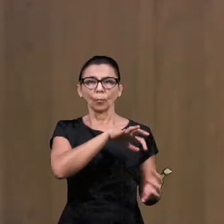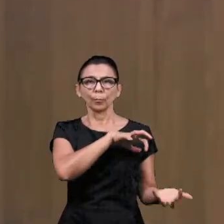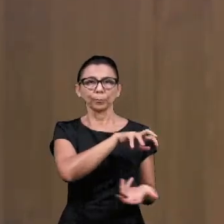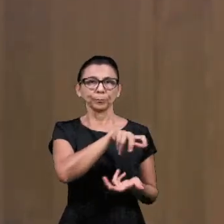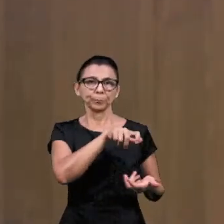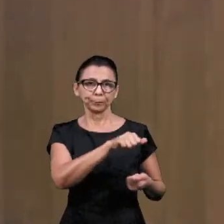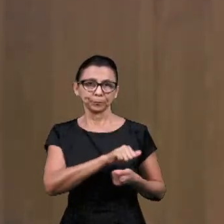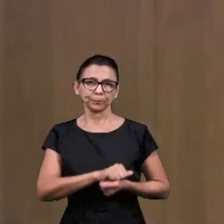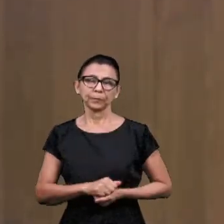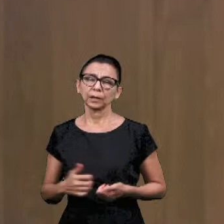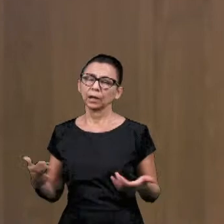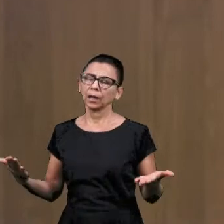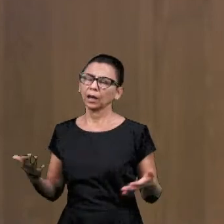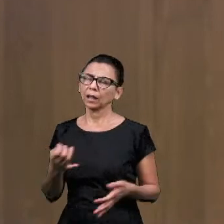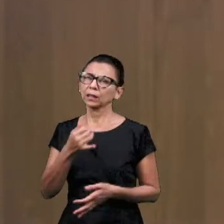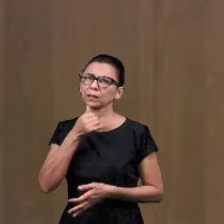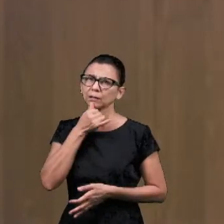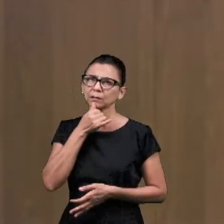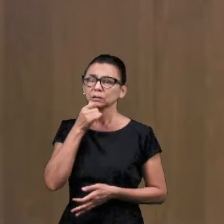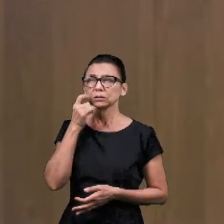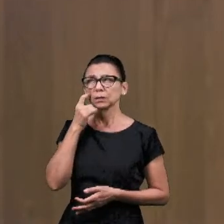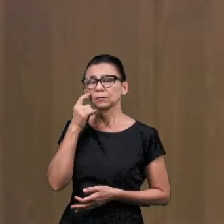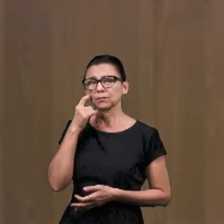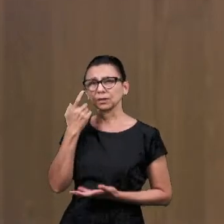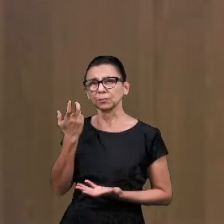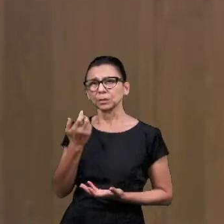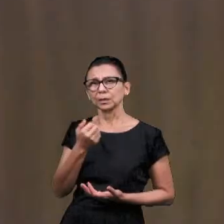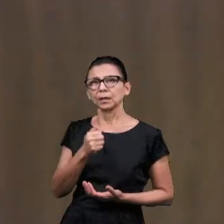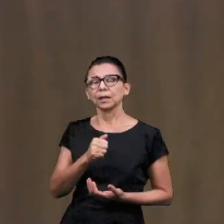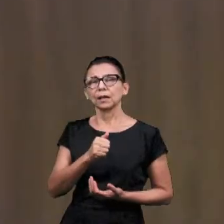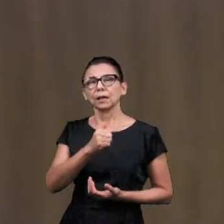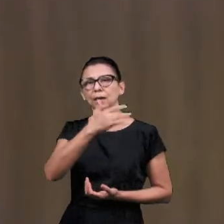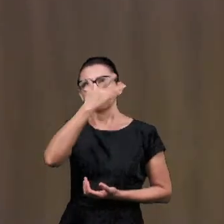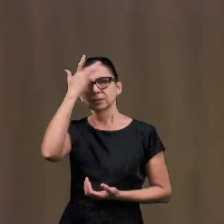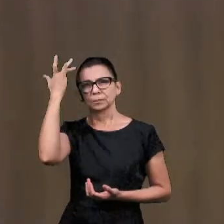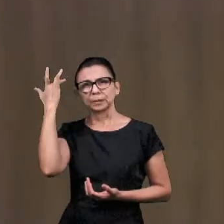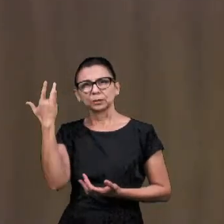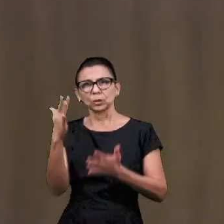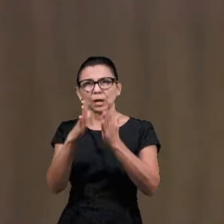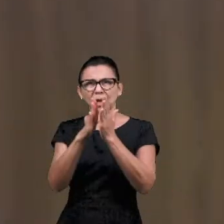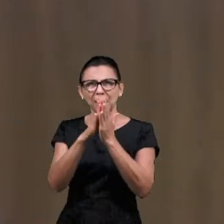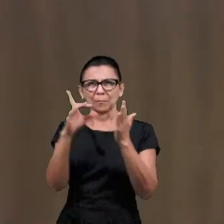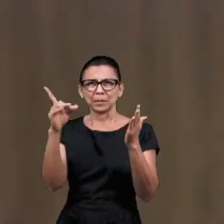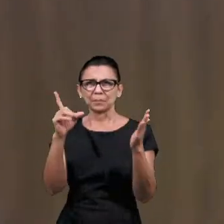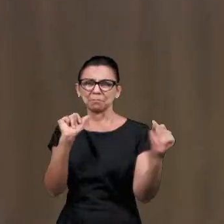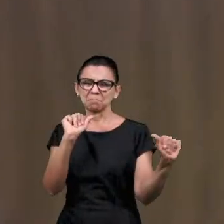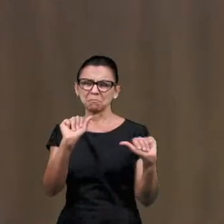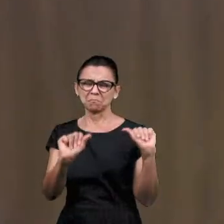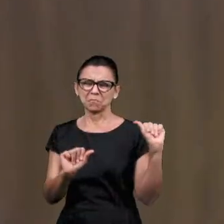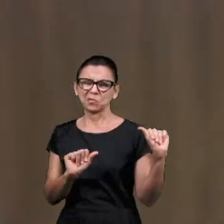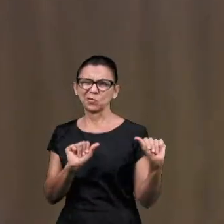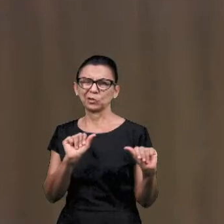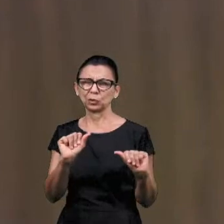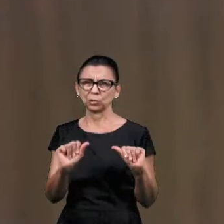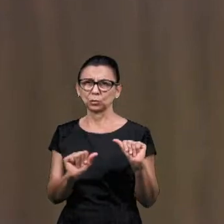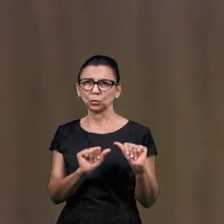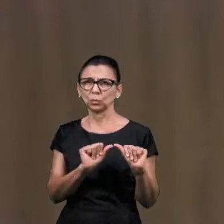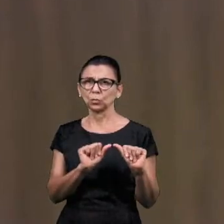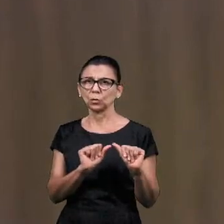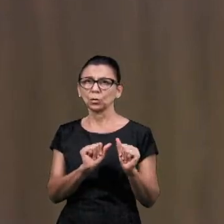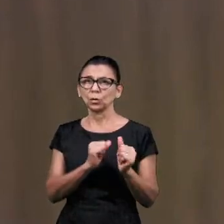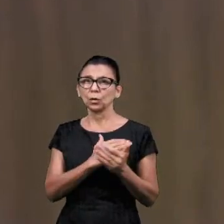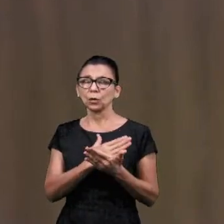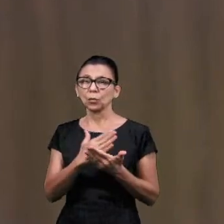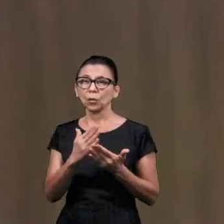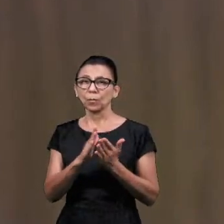vemos hoje pessoas mudarem a palavra de Deus. As pessoas passam a inserir na palavra de Deus, em